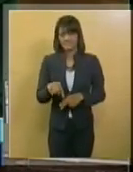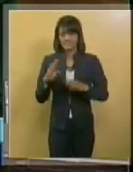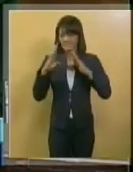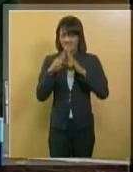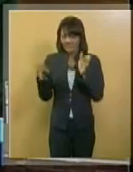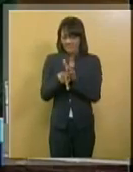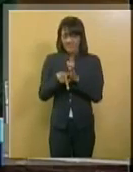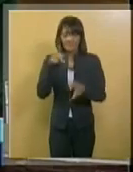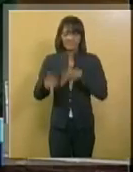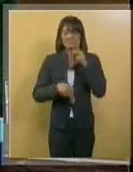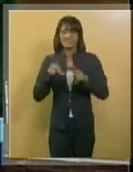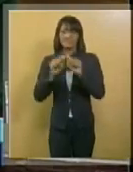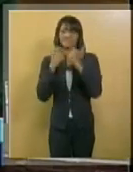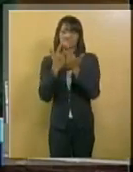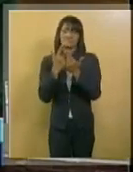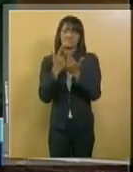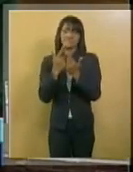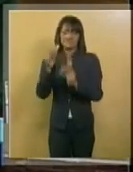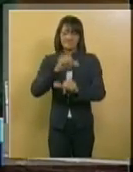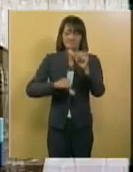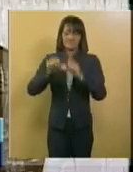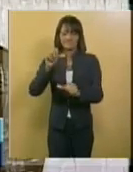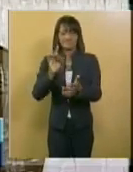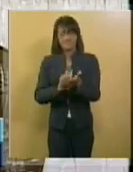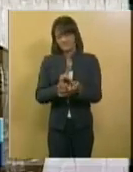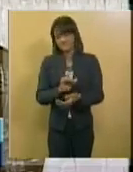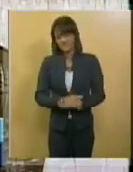povo para poder mudar essa realidade.